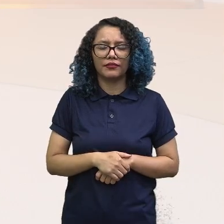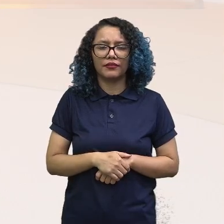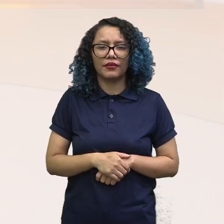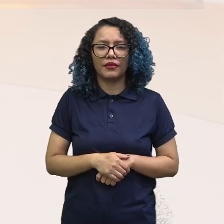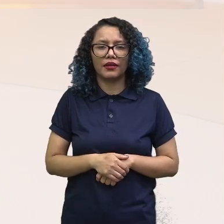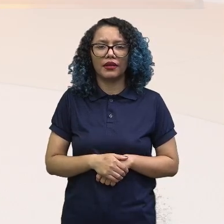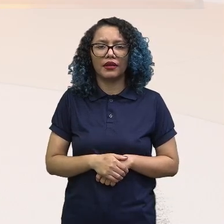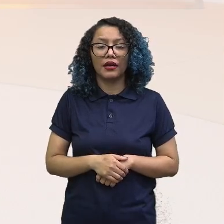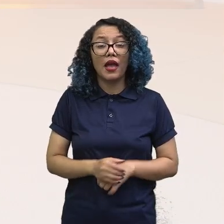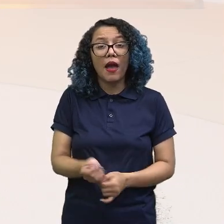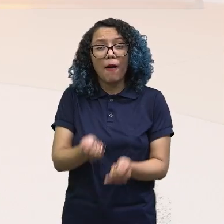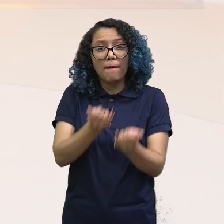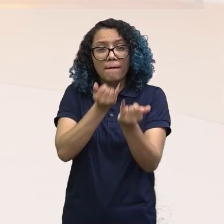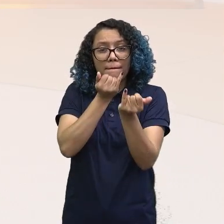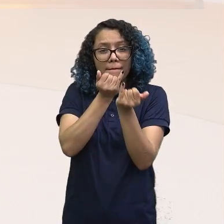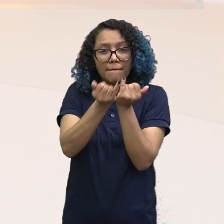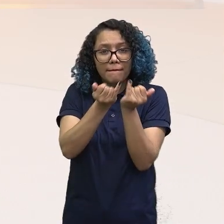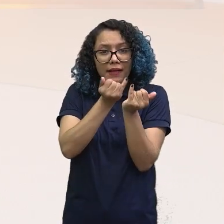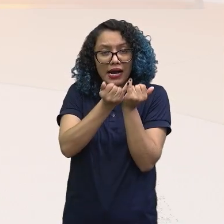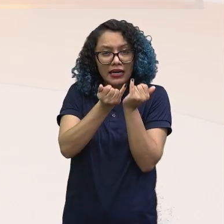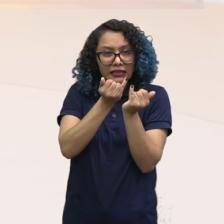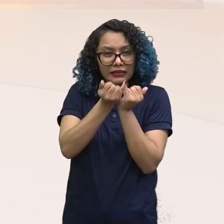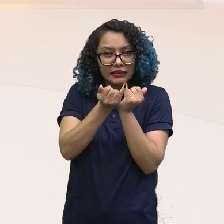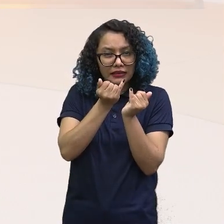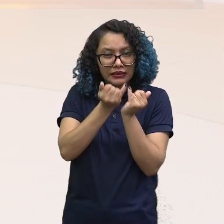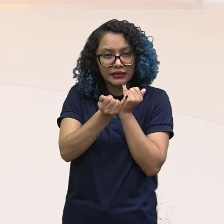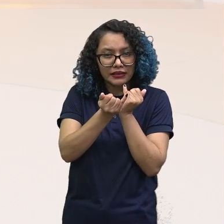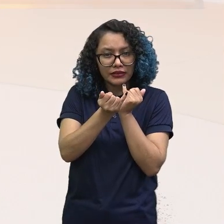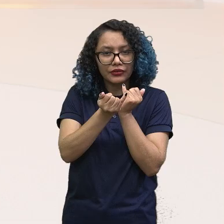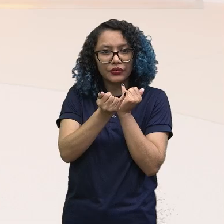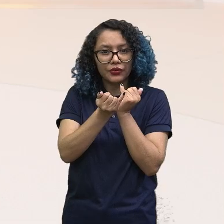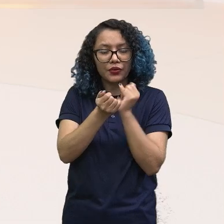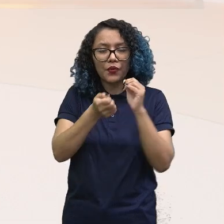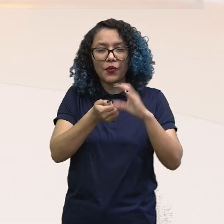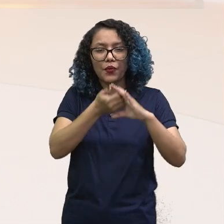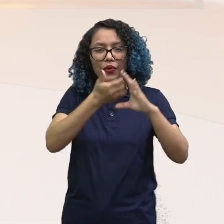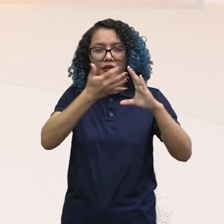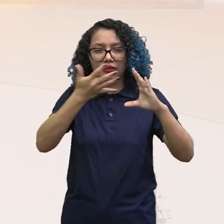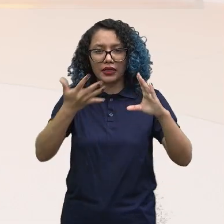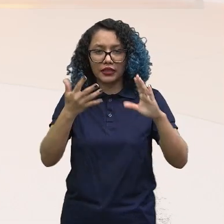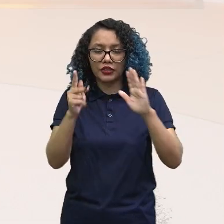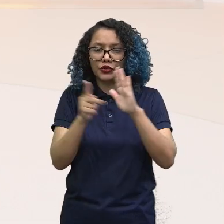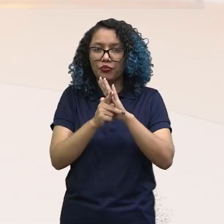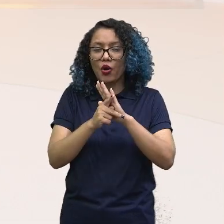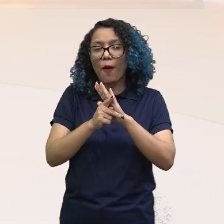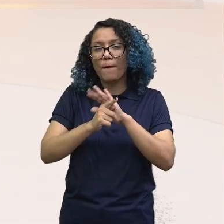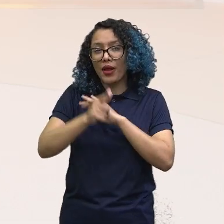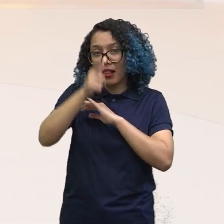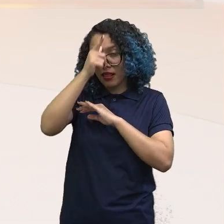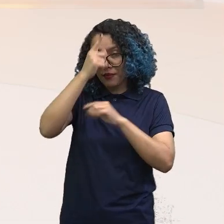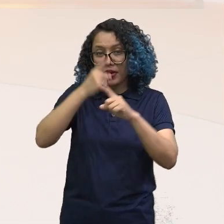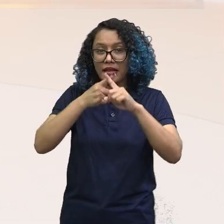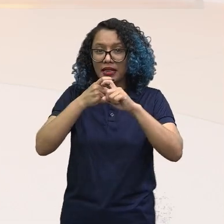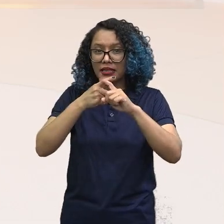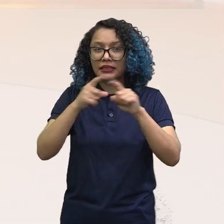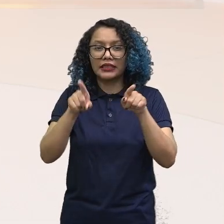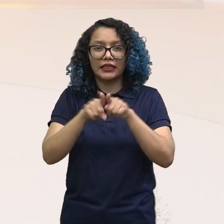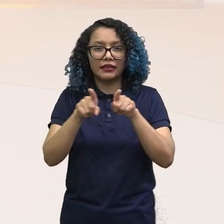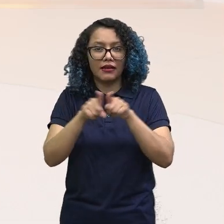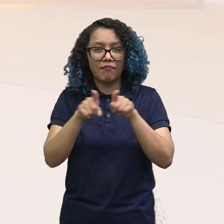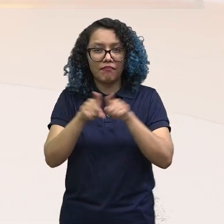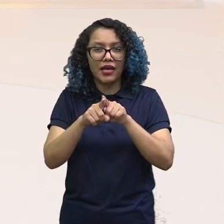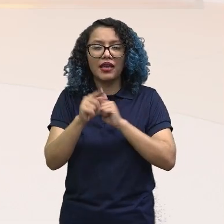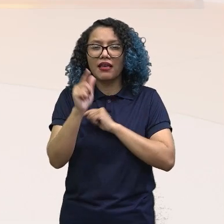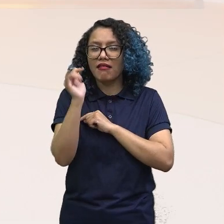características próximas àquilo que era implementado, principalmente pela Alemanha nazista e pela Itália